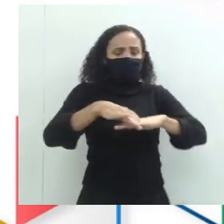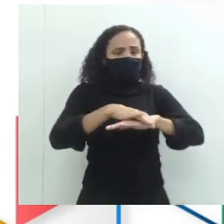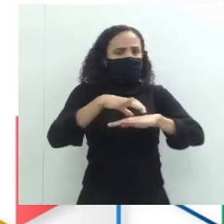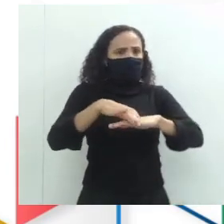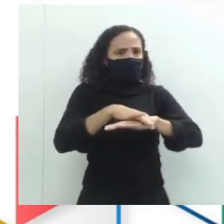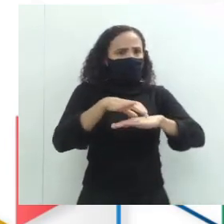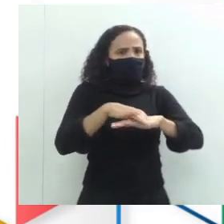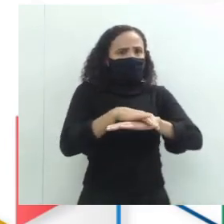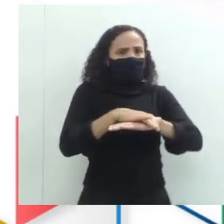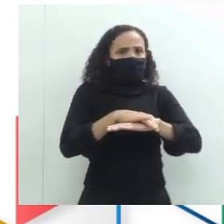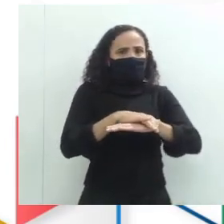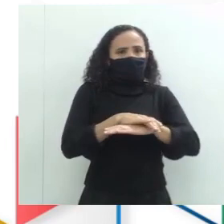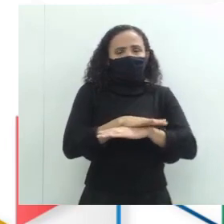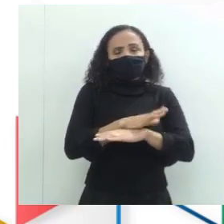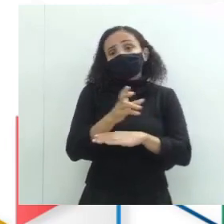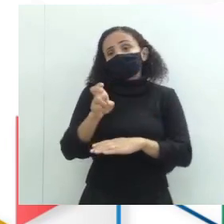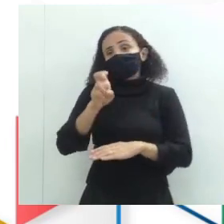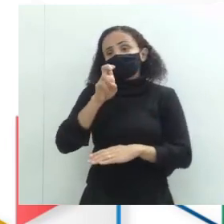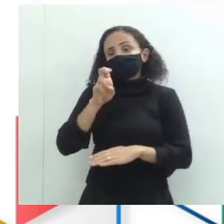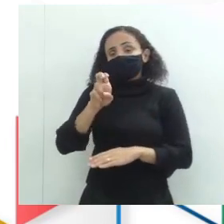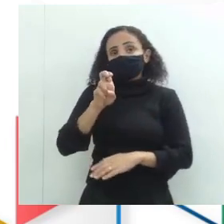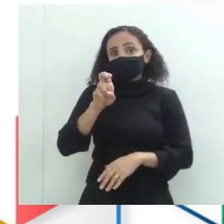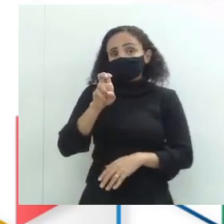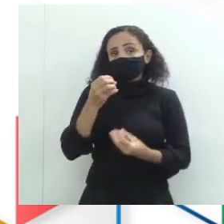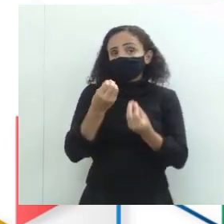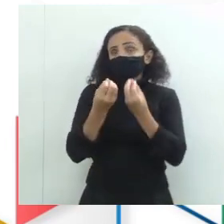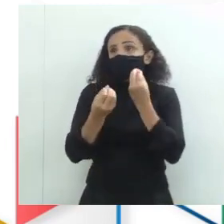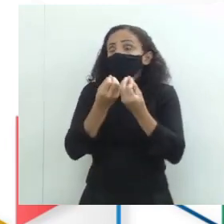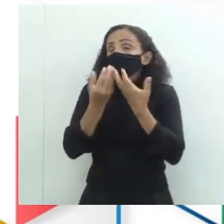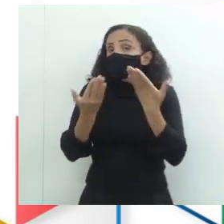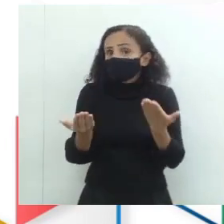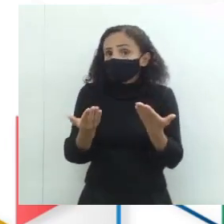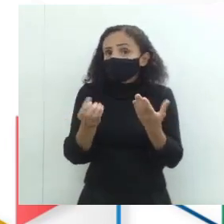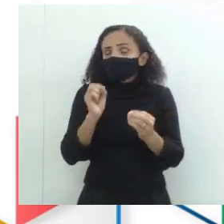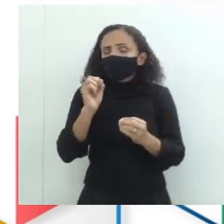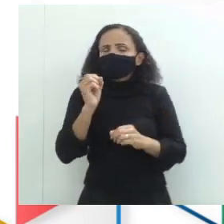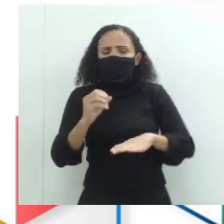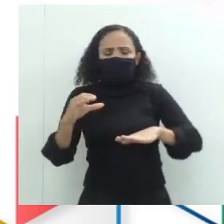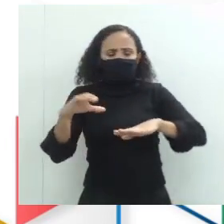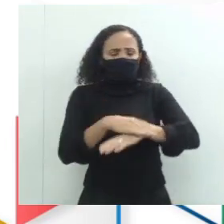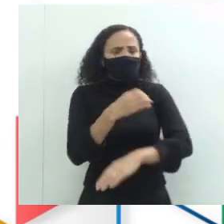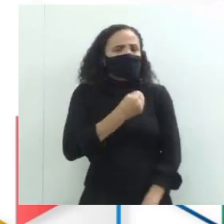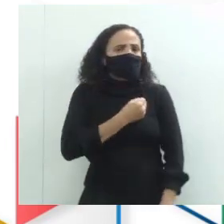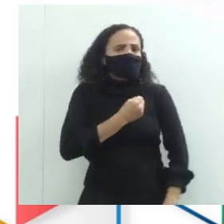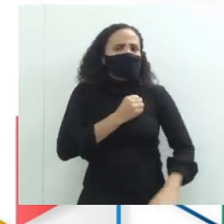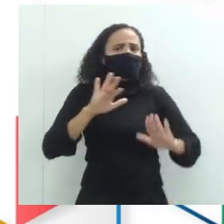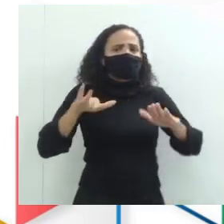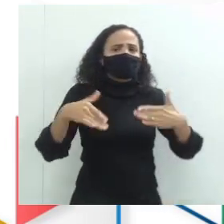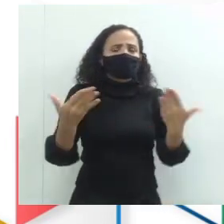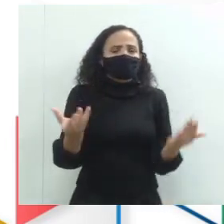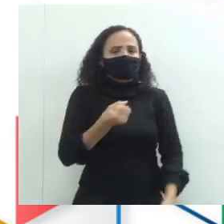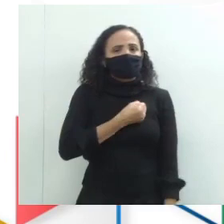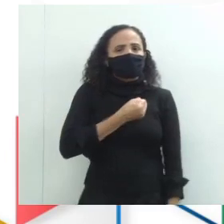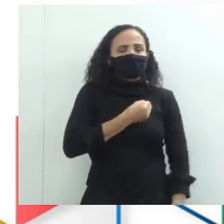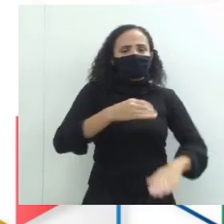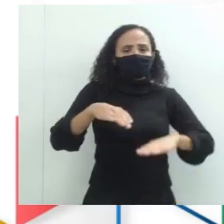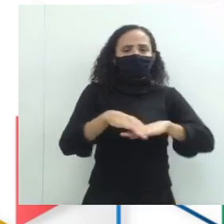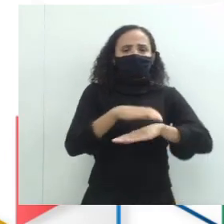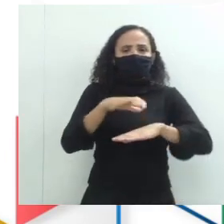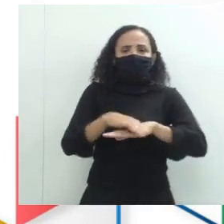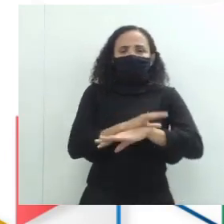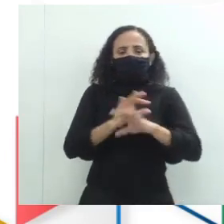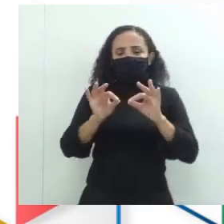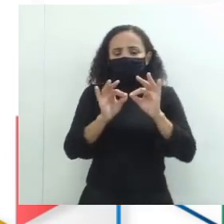tamanho. Você vai saber o número do teu calçado, quanto é o tamanho do teu pé. Tu pode fazer